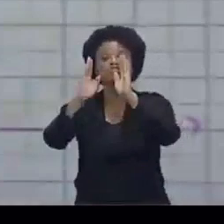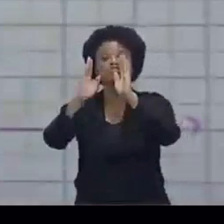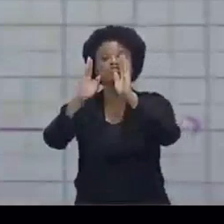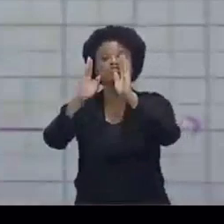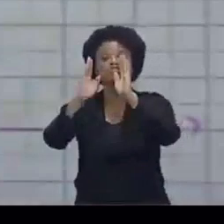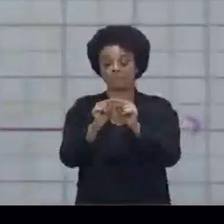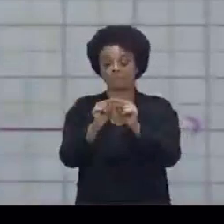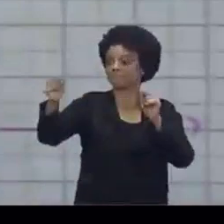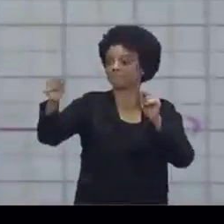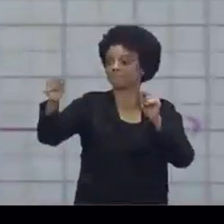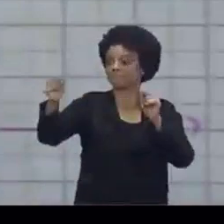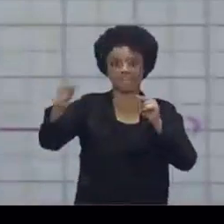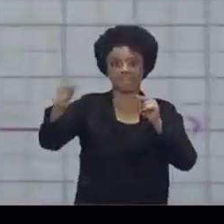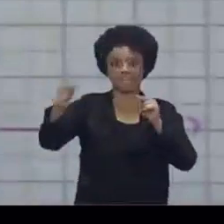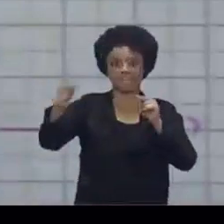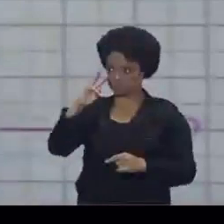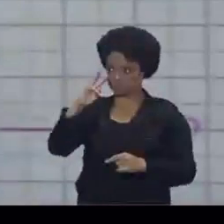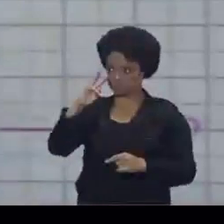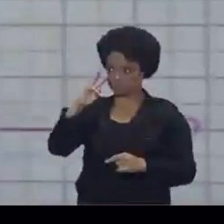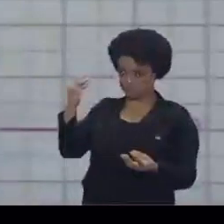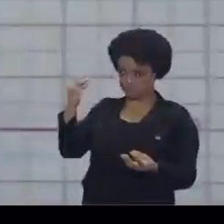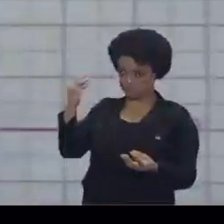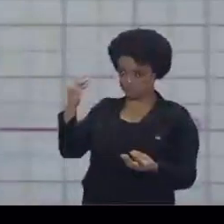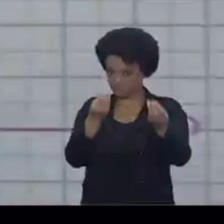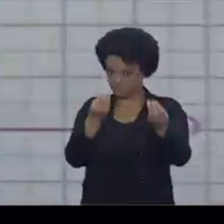mediu, né? Veja que eu